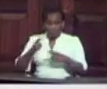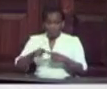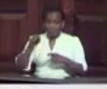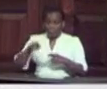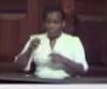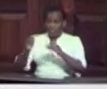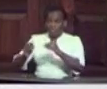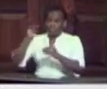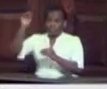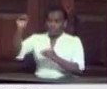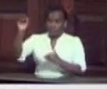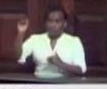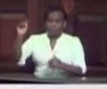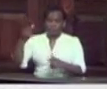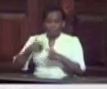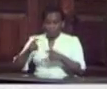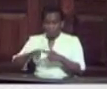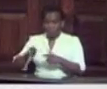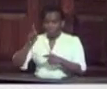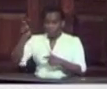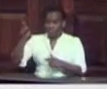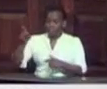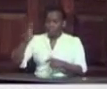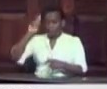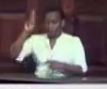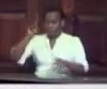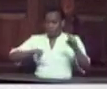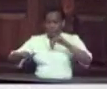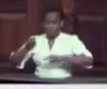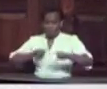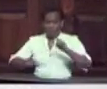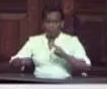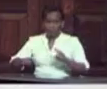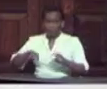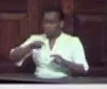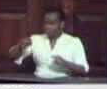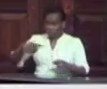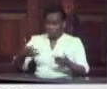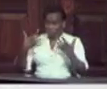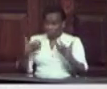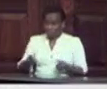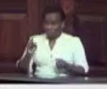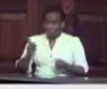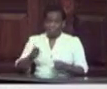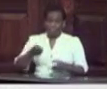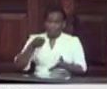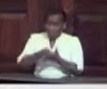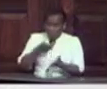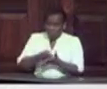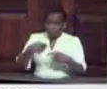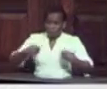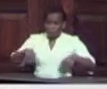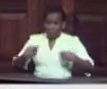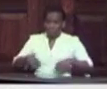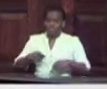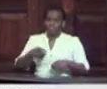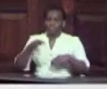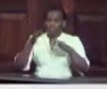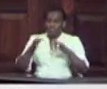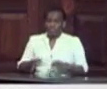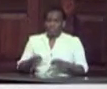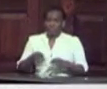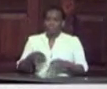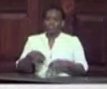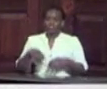degrau acima. O problema está na gestão. E se nós não atacarmos de forma precisa e contundente a